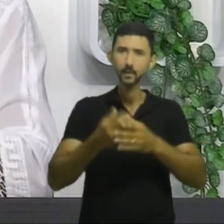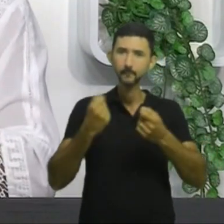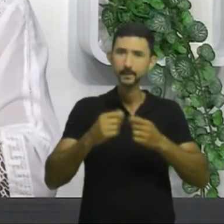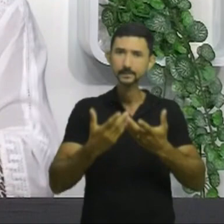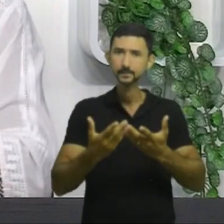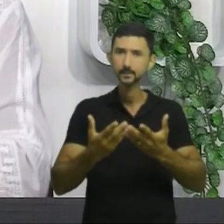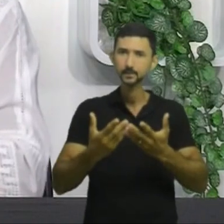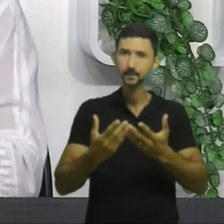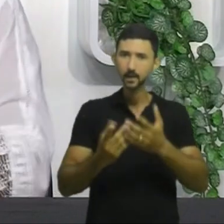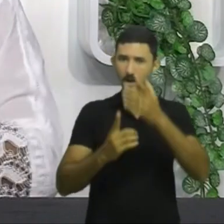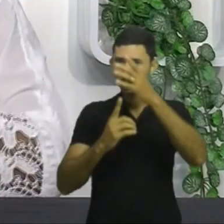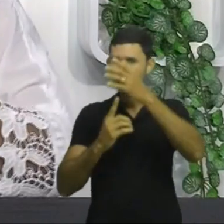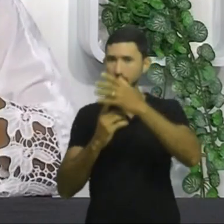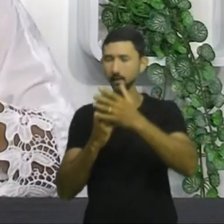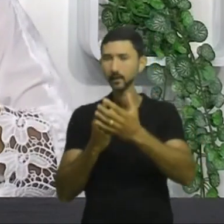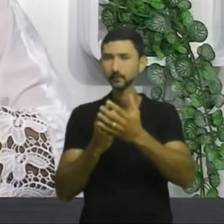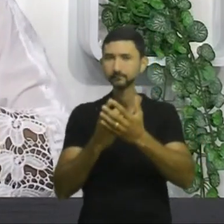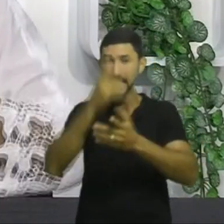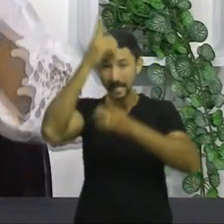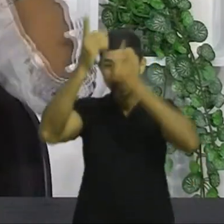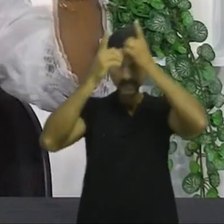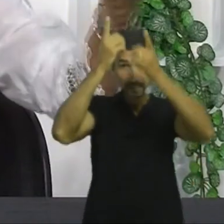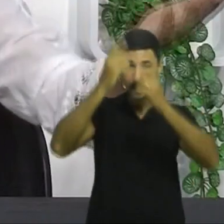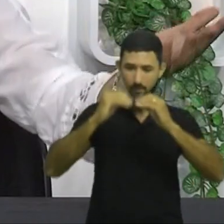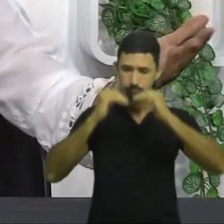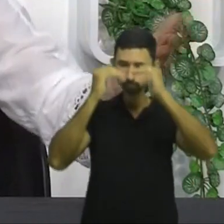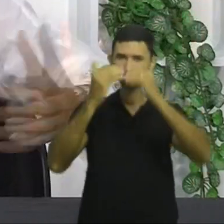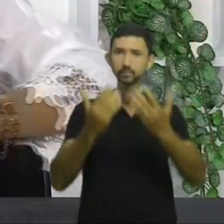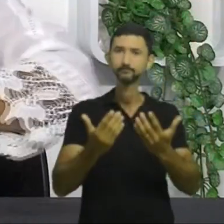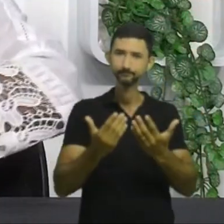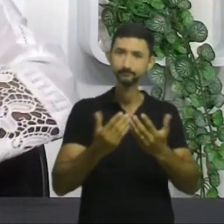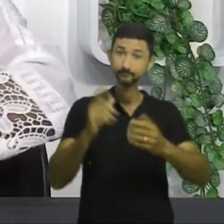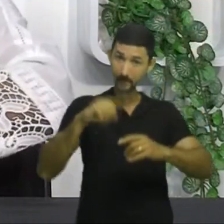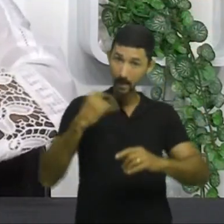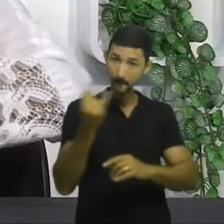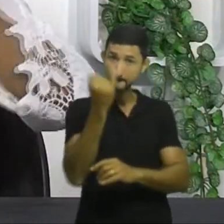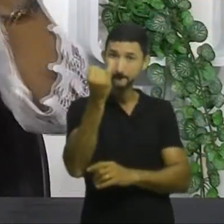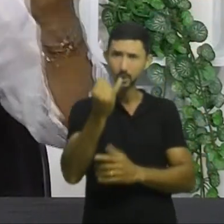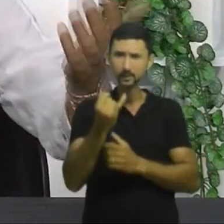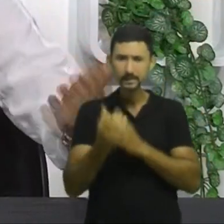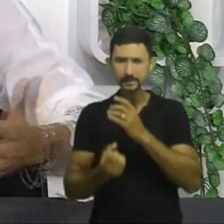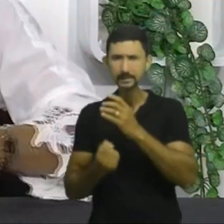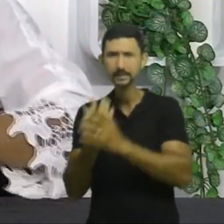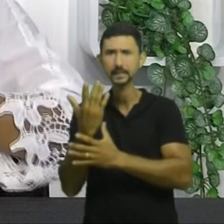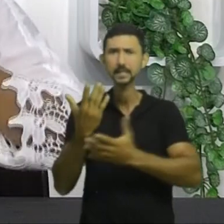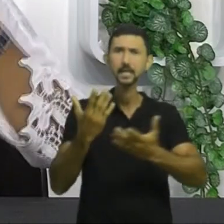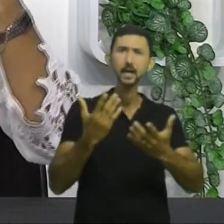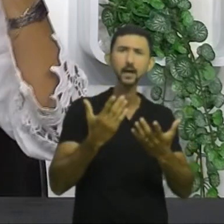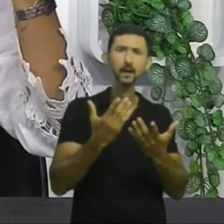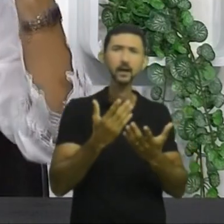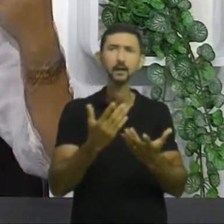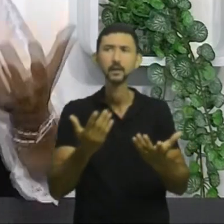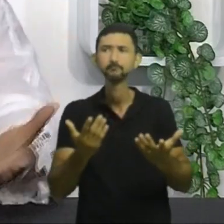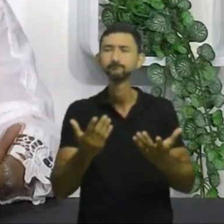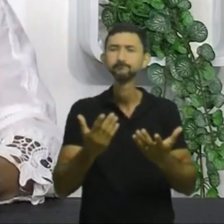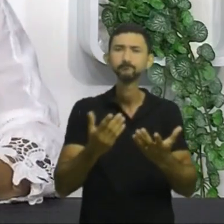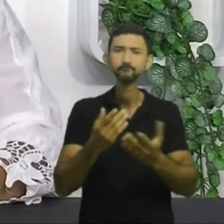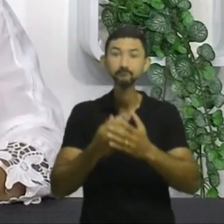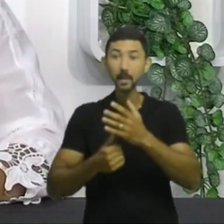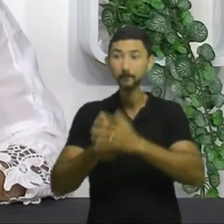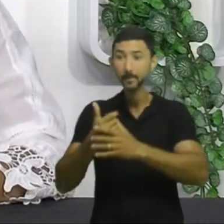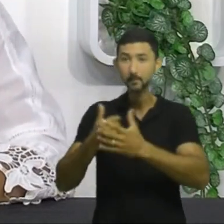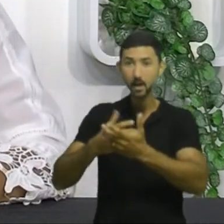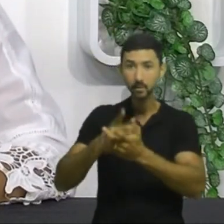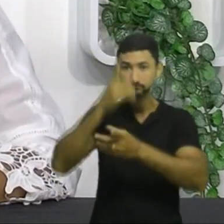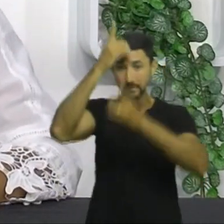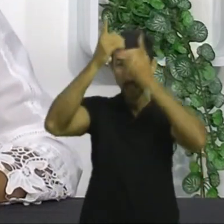com que a nossa criatividade se sobreponha, que ela possa criar, que ela possa ser o primeiro